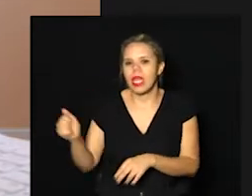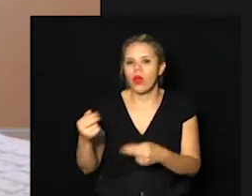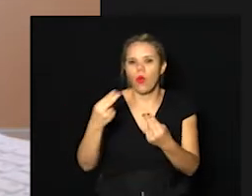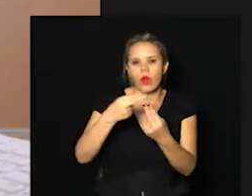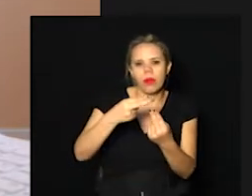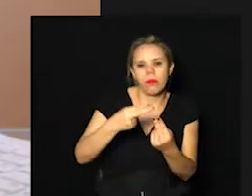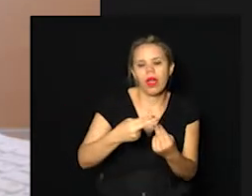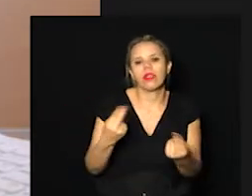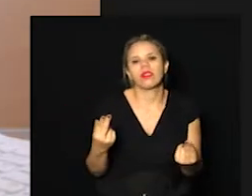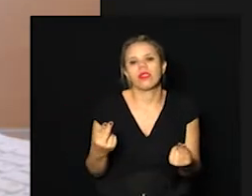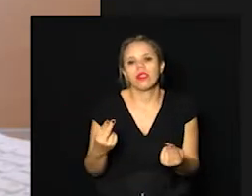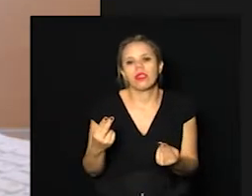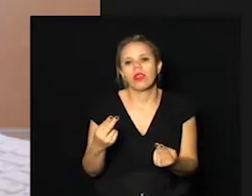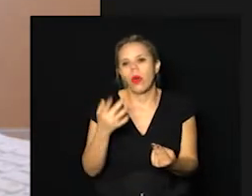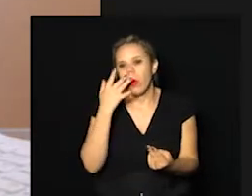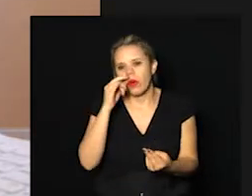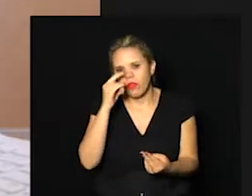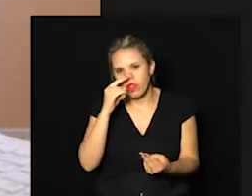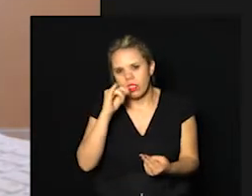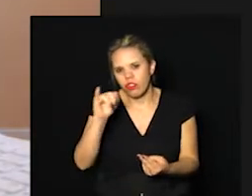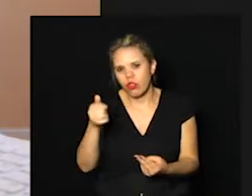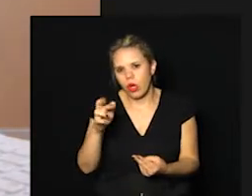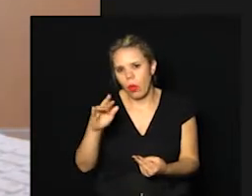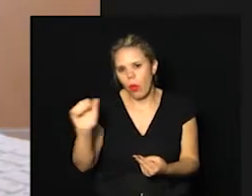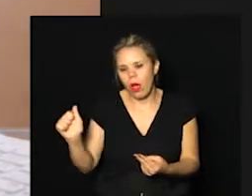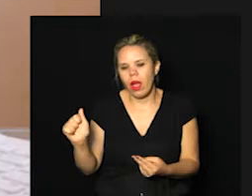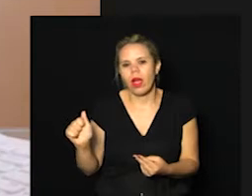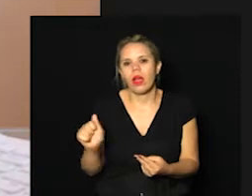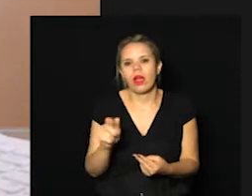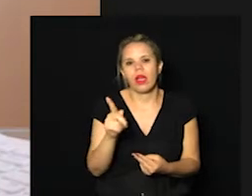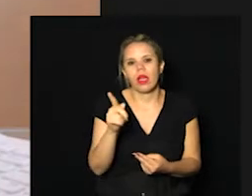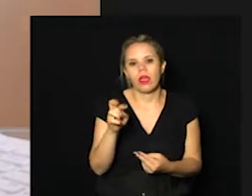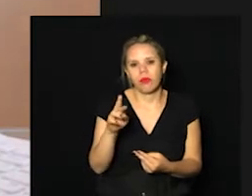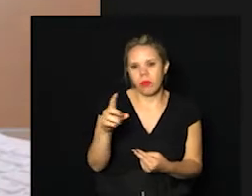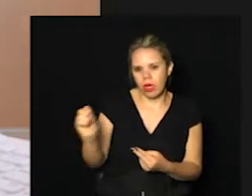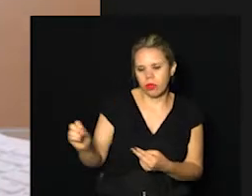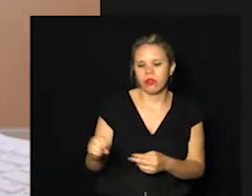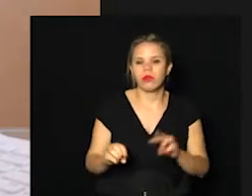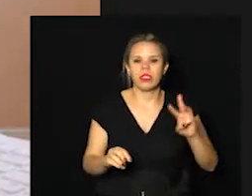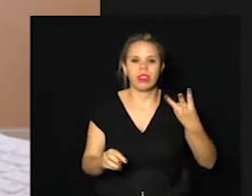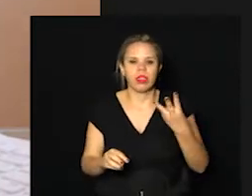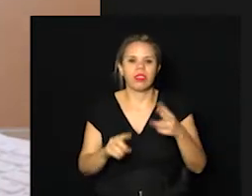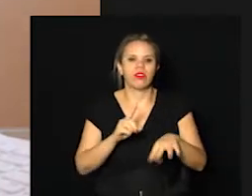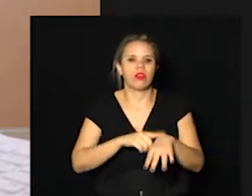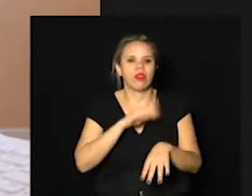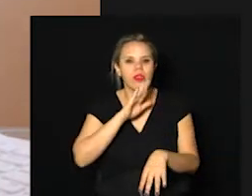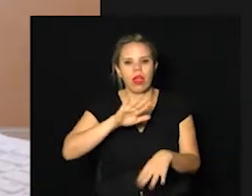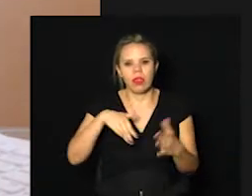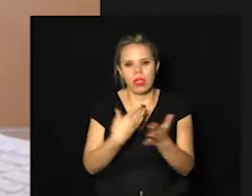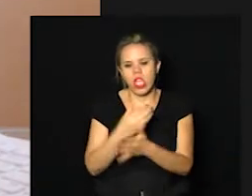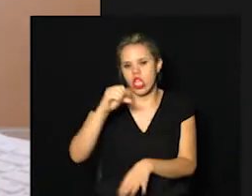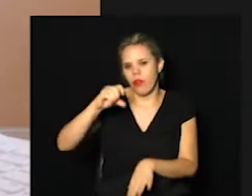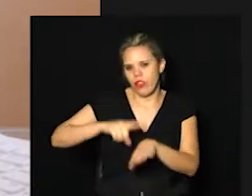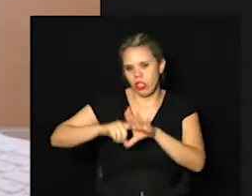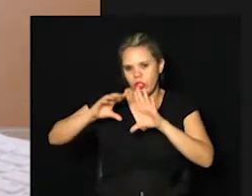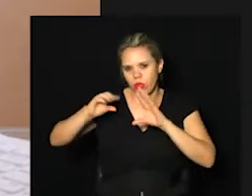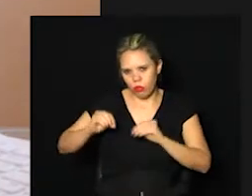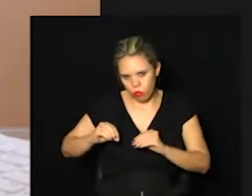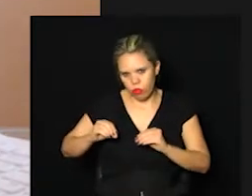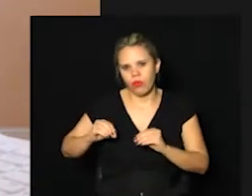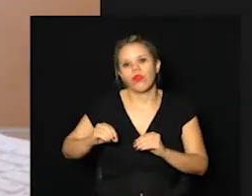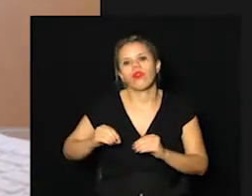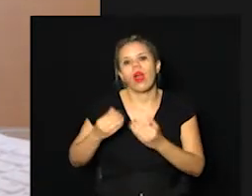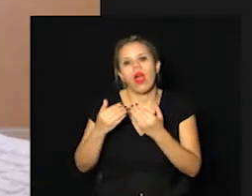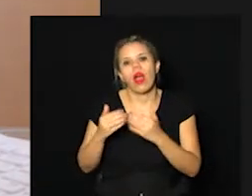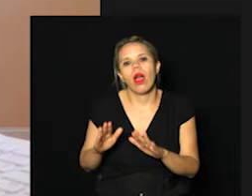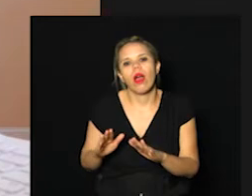Unimarte, Espaço Ouro Verde, Jaraguá e Prado Boulevard. E das 3 da tarde às 9 horas da noite,